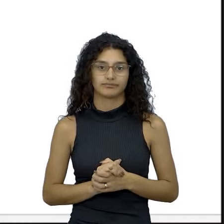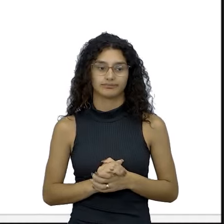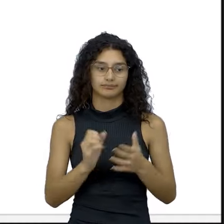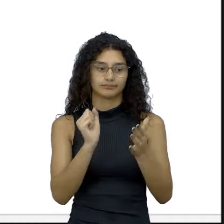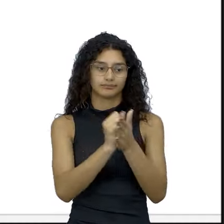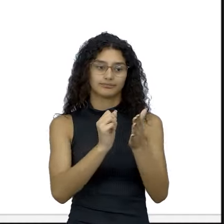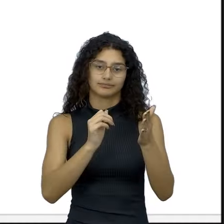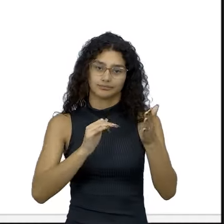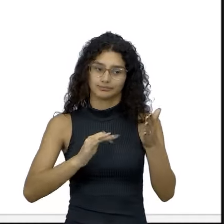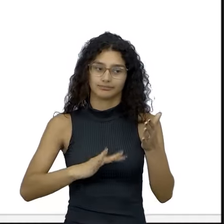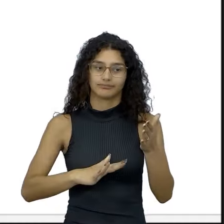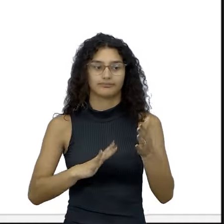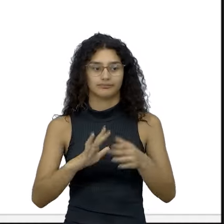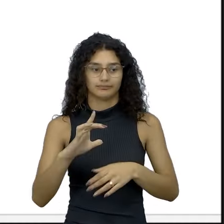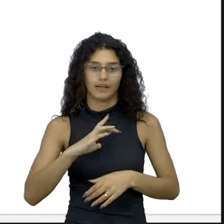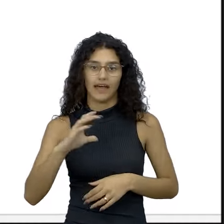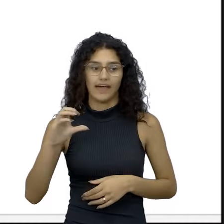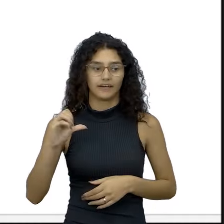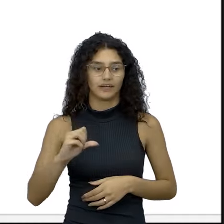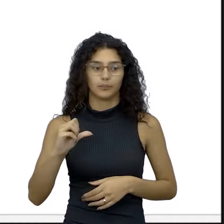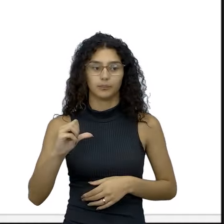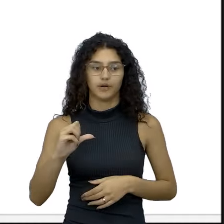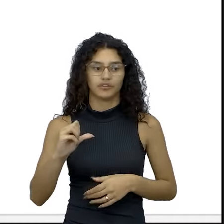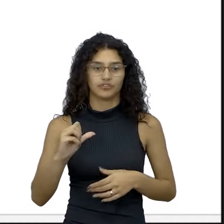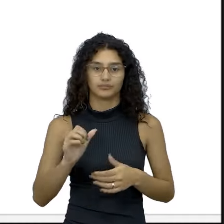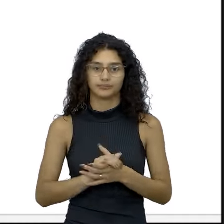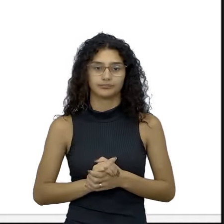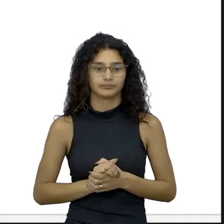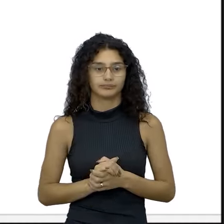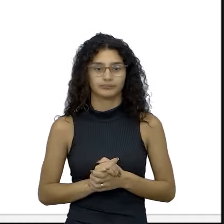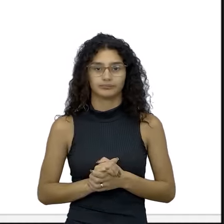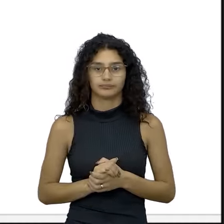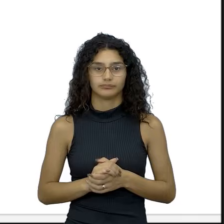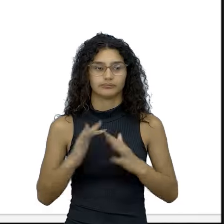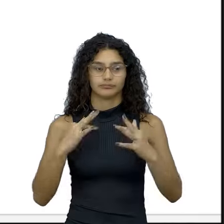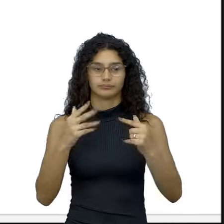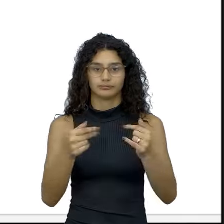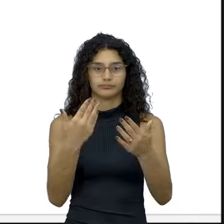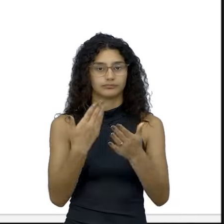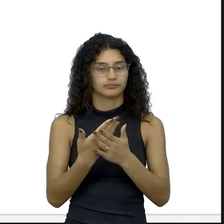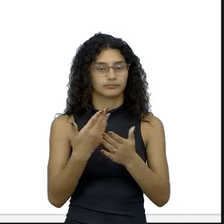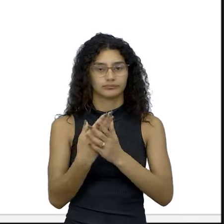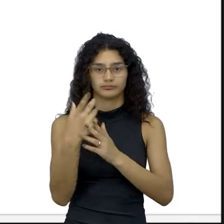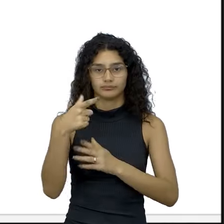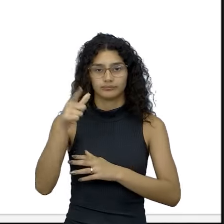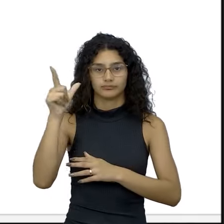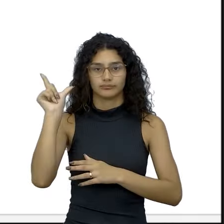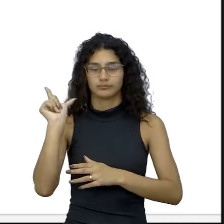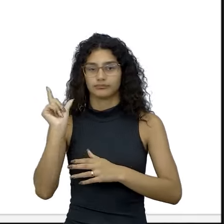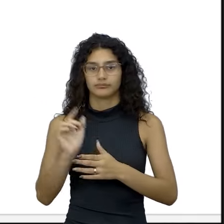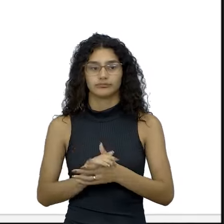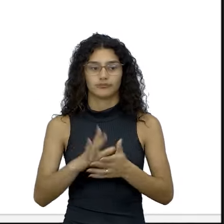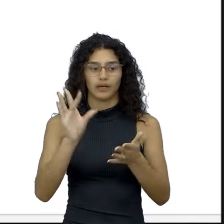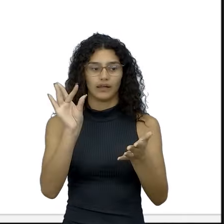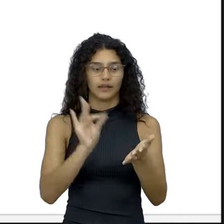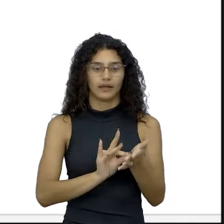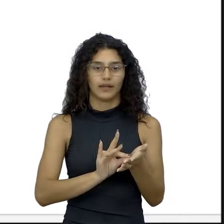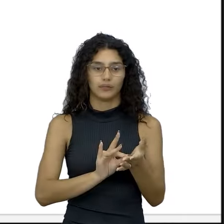traz justamente a 9, que precisa de todas as aulas anteriores para que ela aconteça de